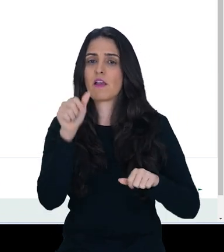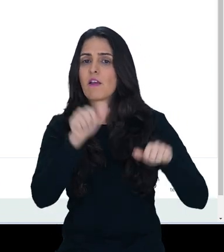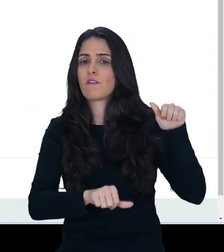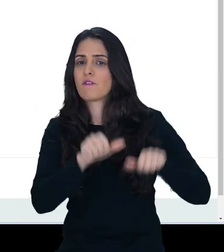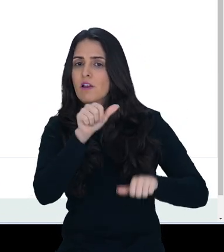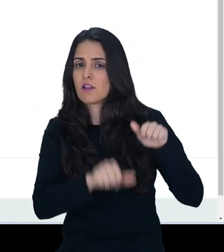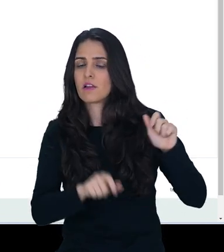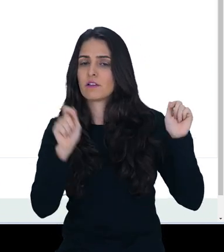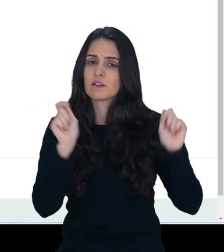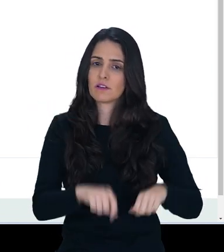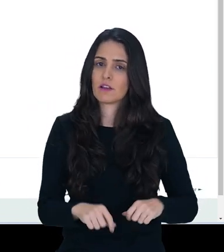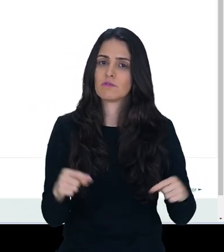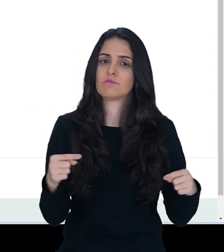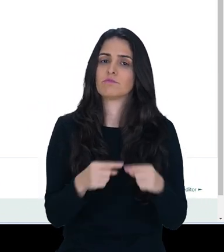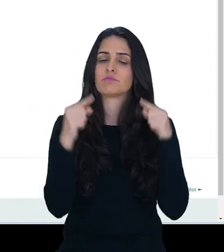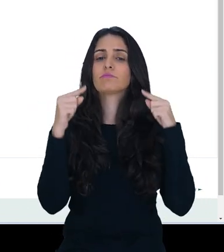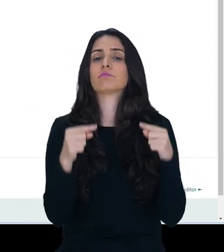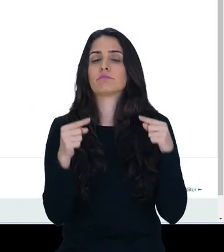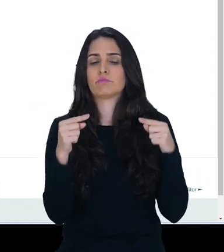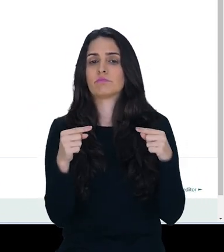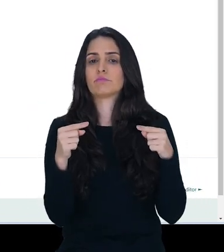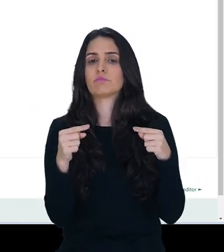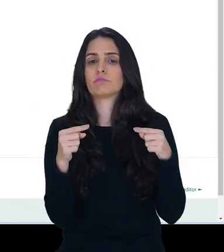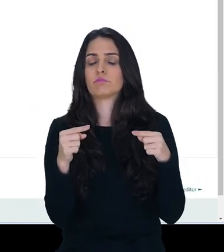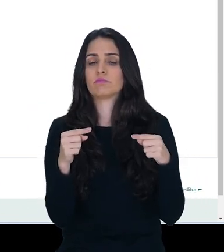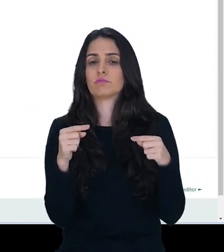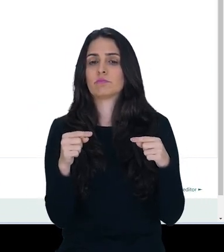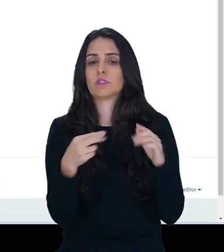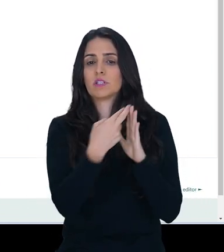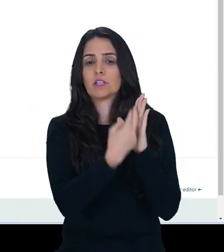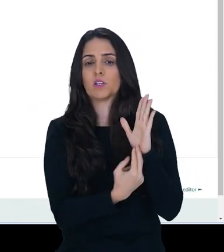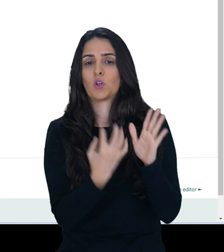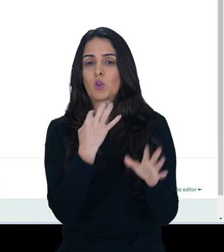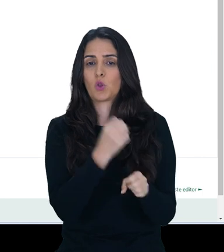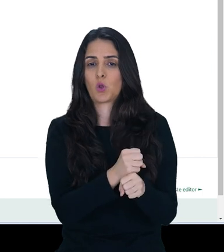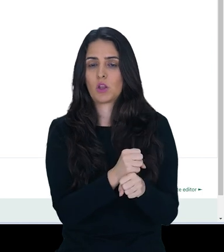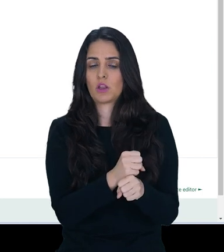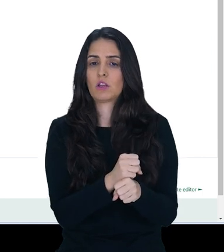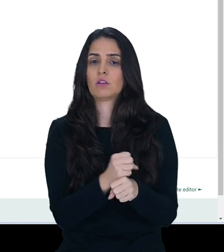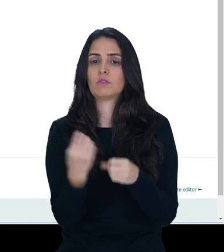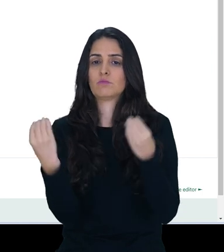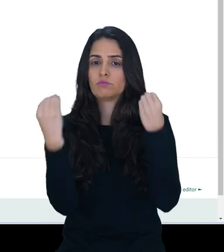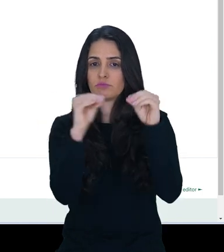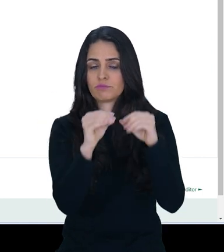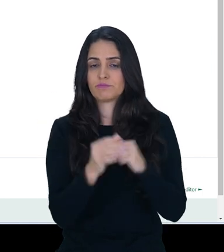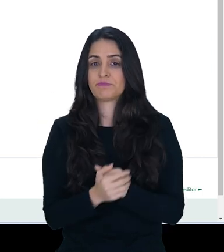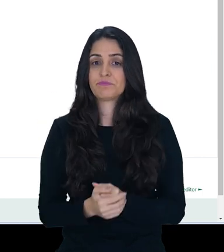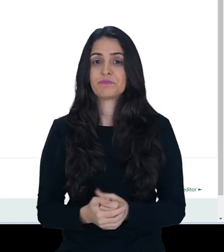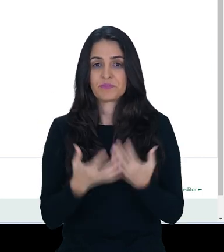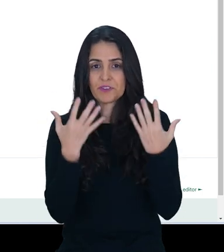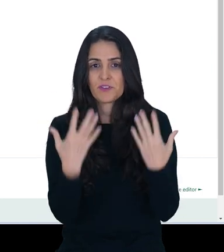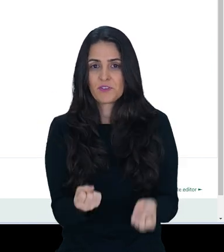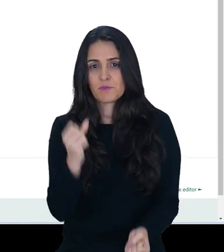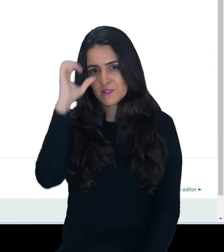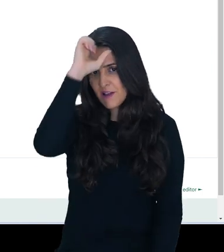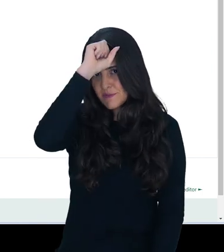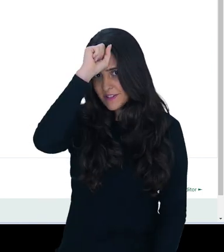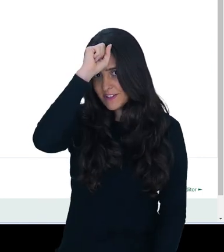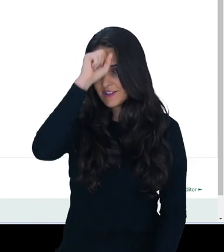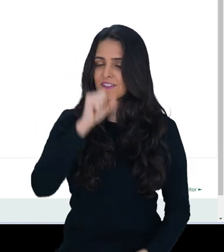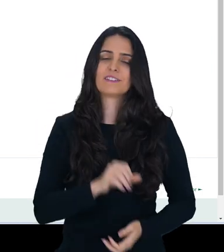atividade seja avaliada ela tem uma correspondência direta no relatório de notas vamos ver como fazer a criação